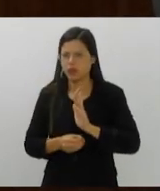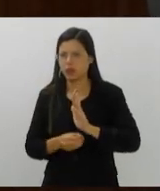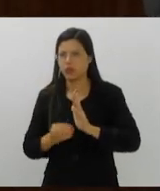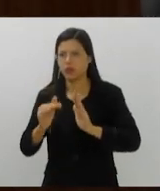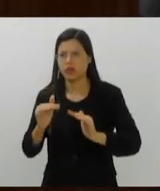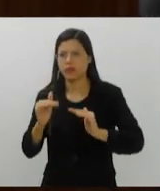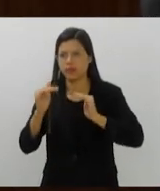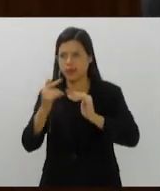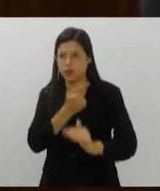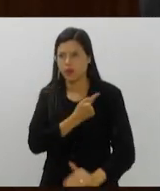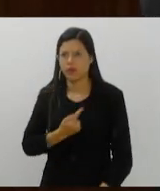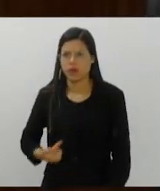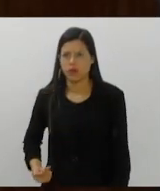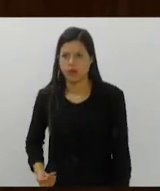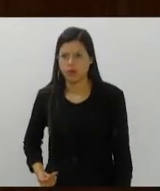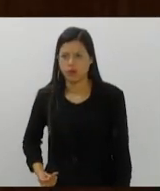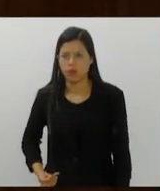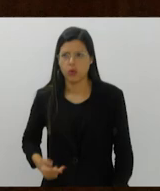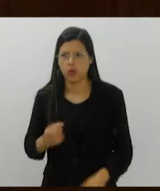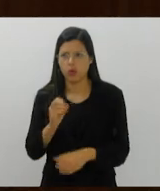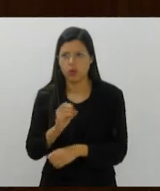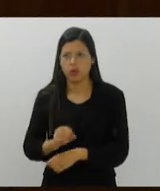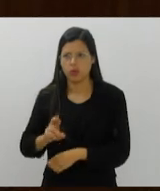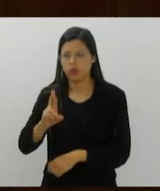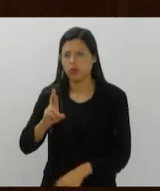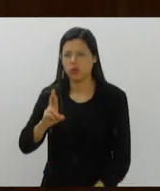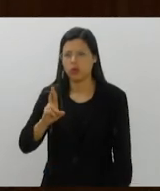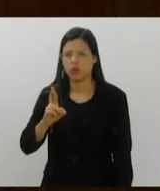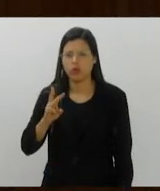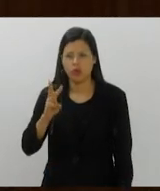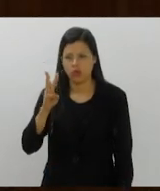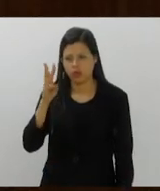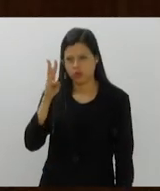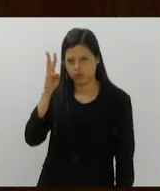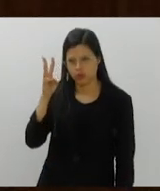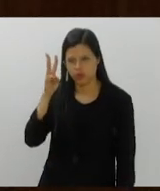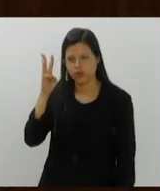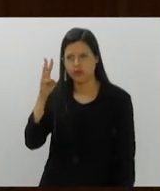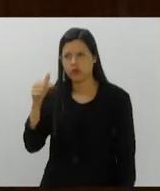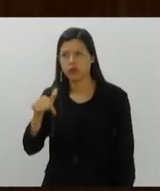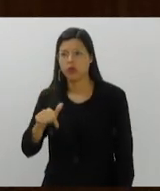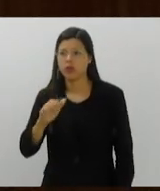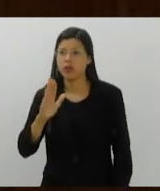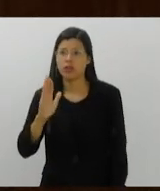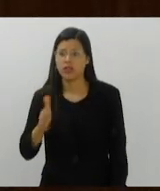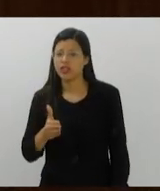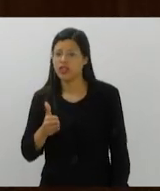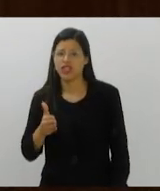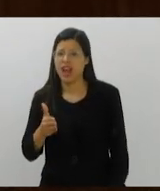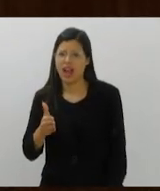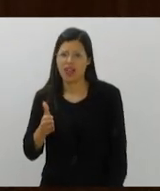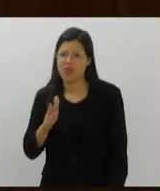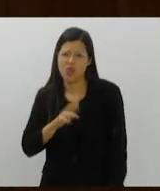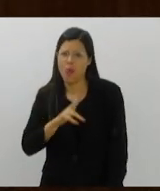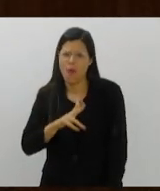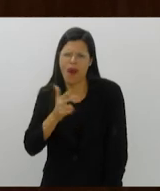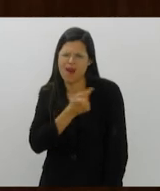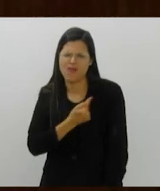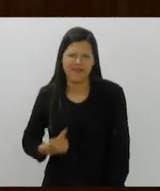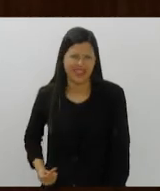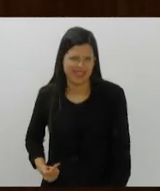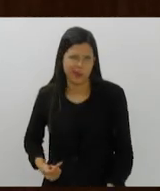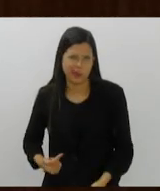senhor governador, doutor Wilson Witzel, que já deixou de ser governador desde